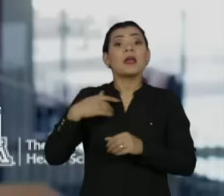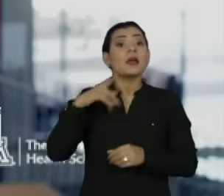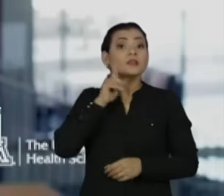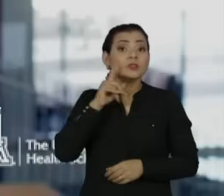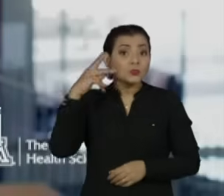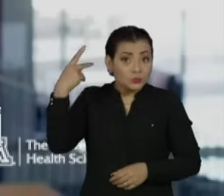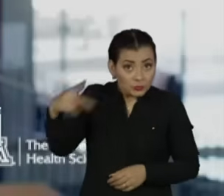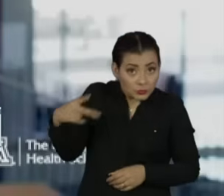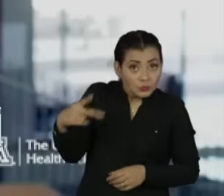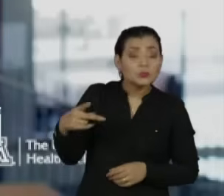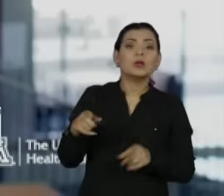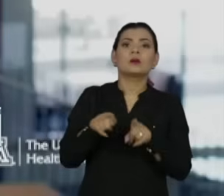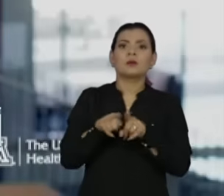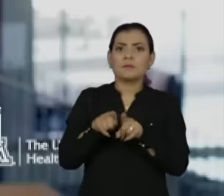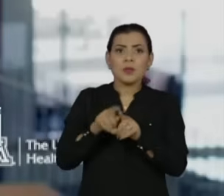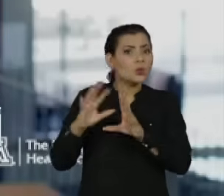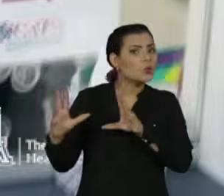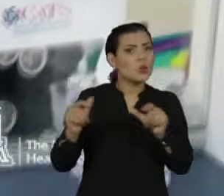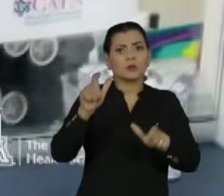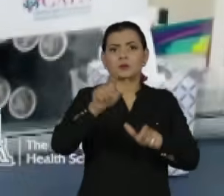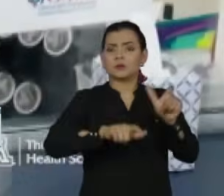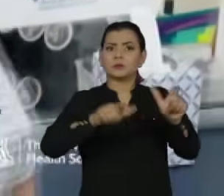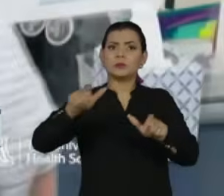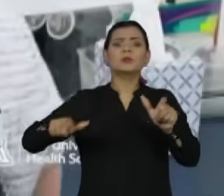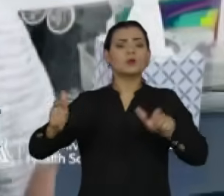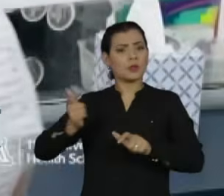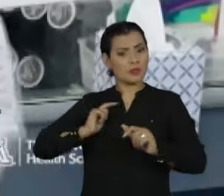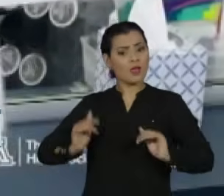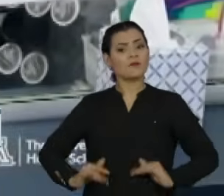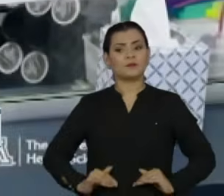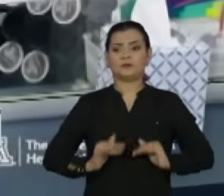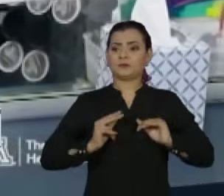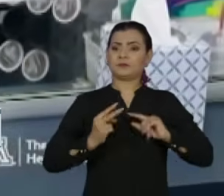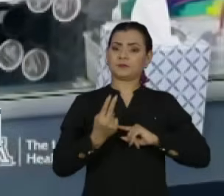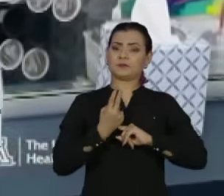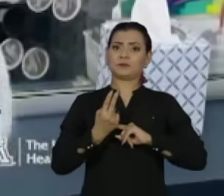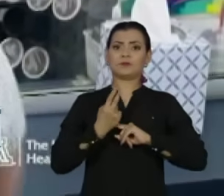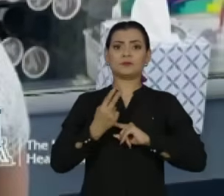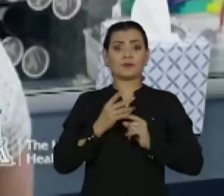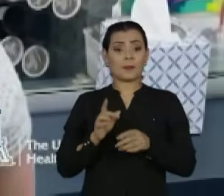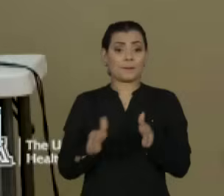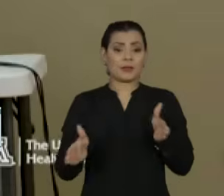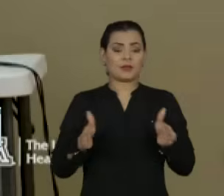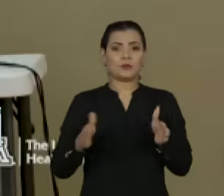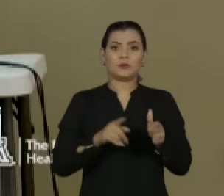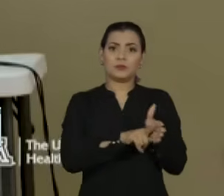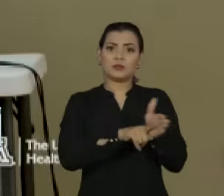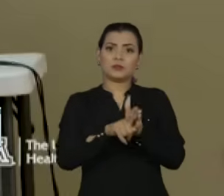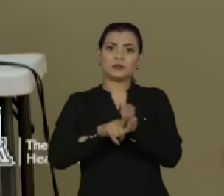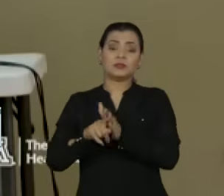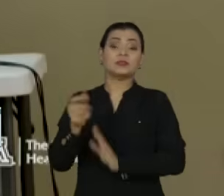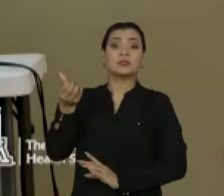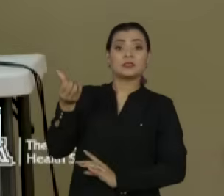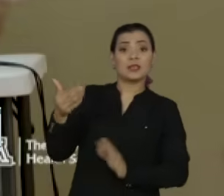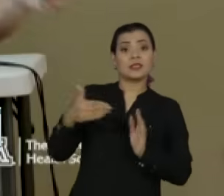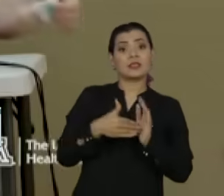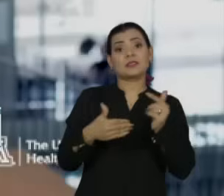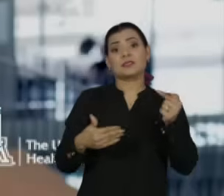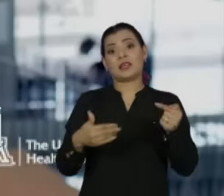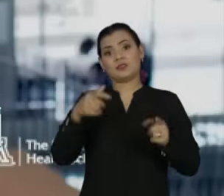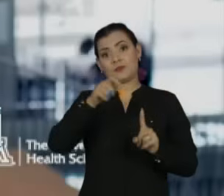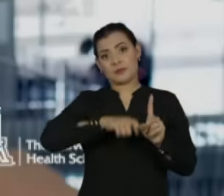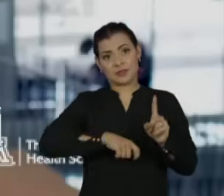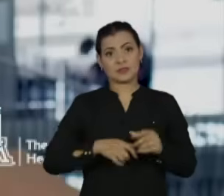americanos dizem que todos os indivíduos mantiveram os anticorpos pelo período da pesquisa, ou seja, de 6 a 7